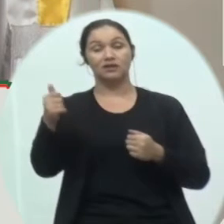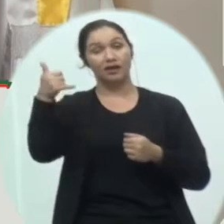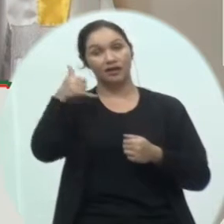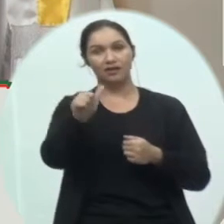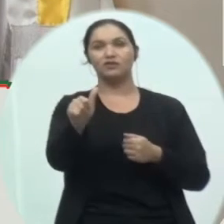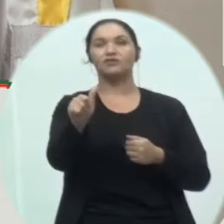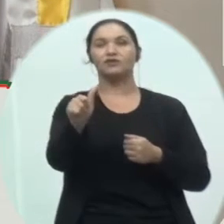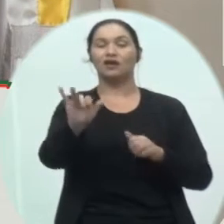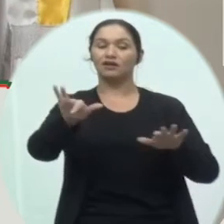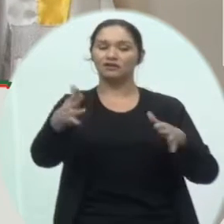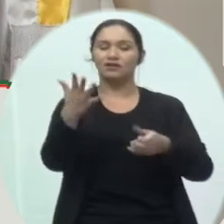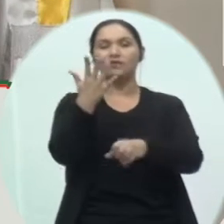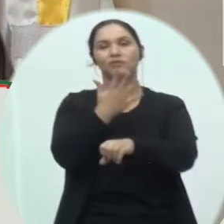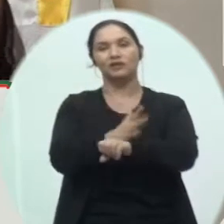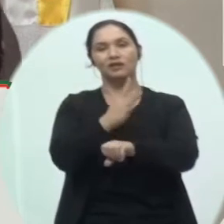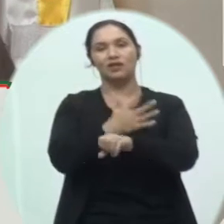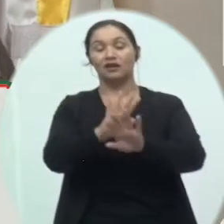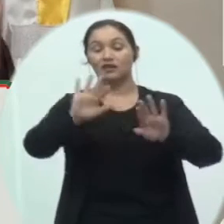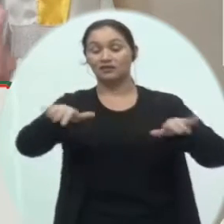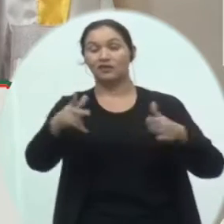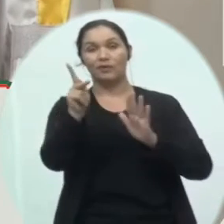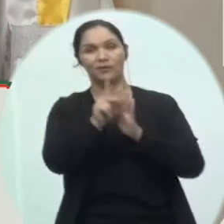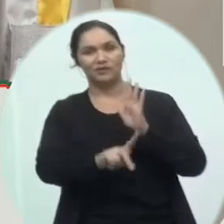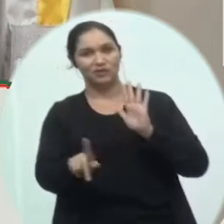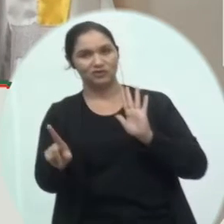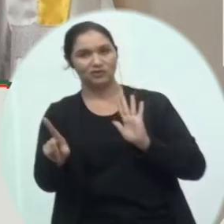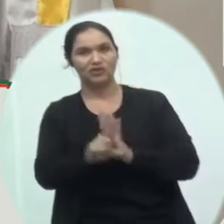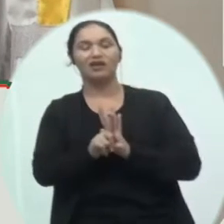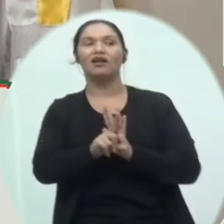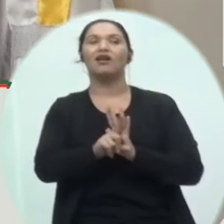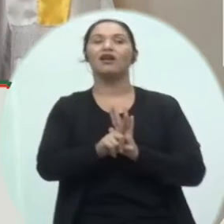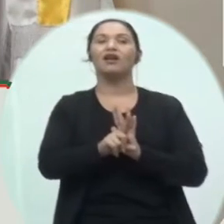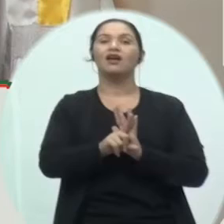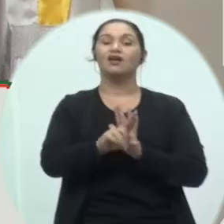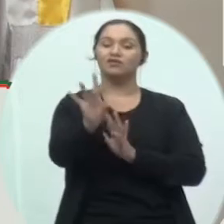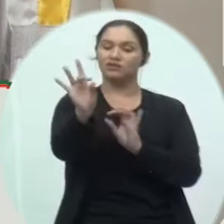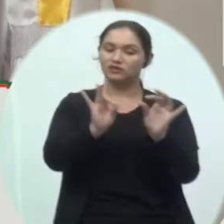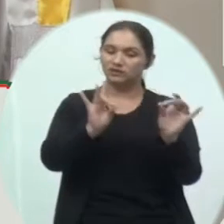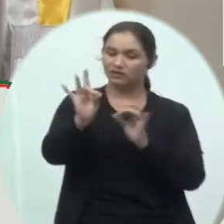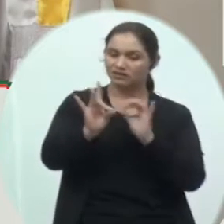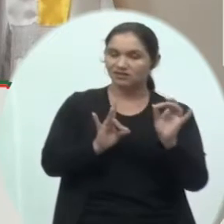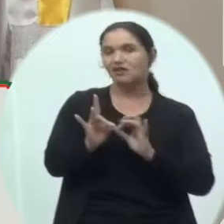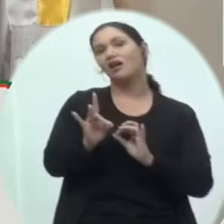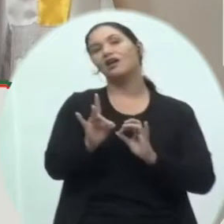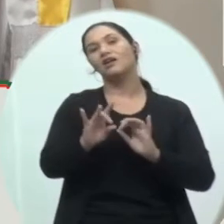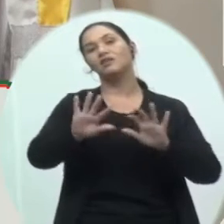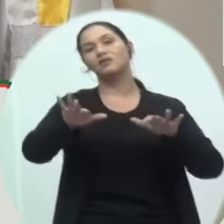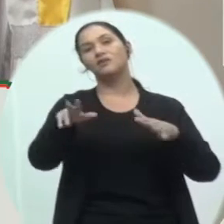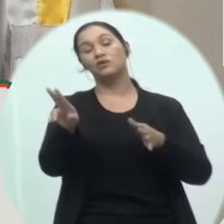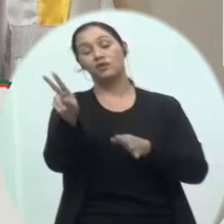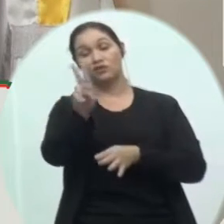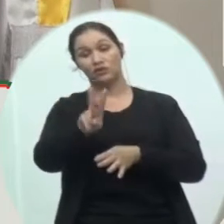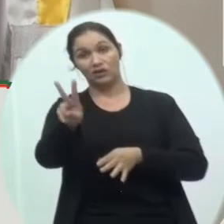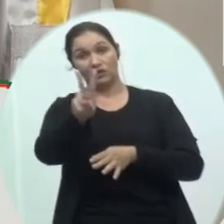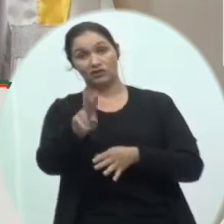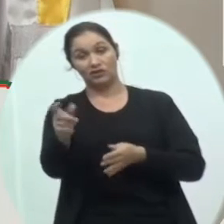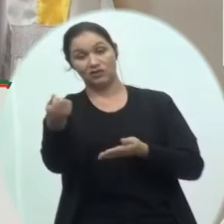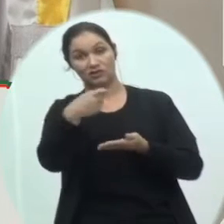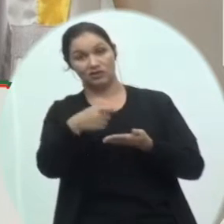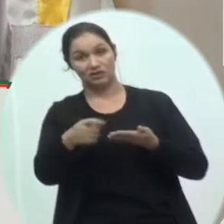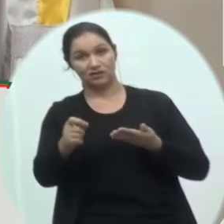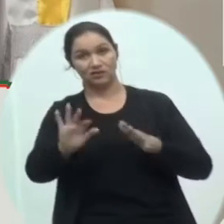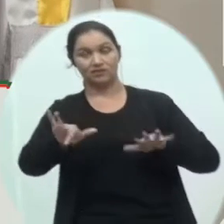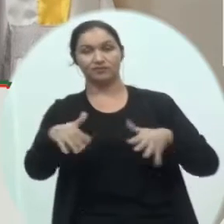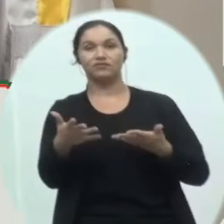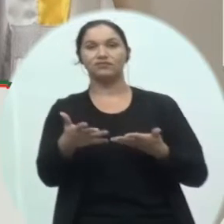agora ele vai ser reformulado, vai ter assinatura de alguns vereadores que contribuíram, e faremos, então, um substitutivo com